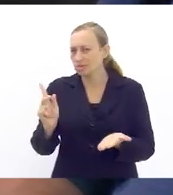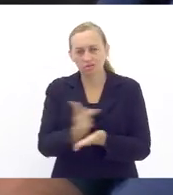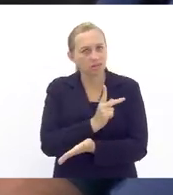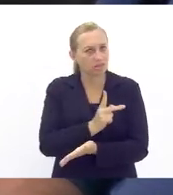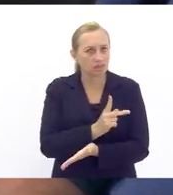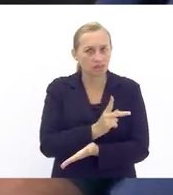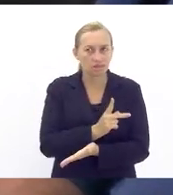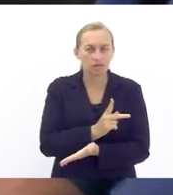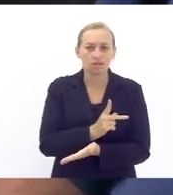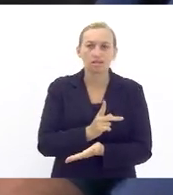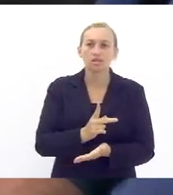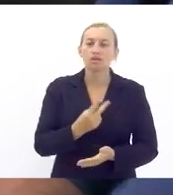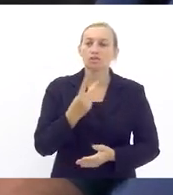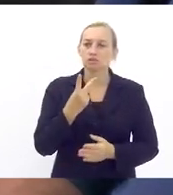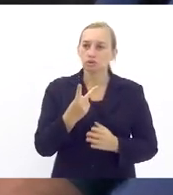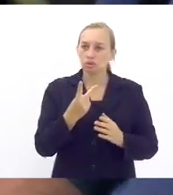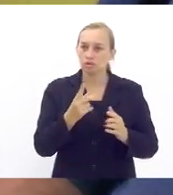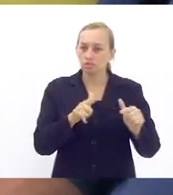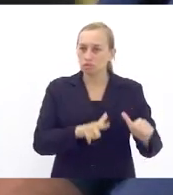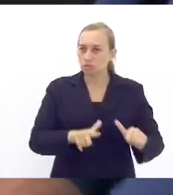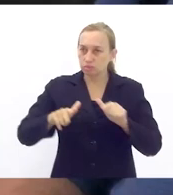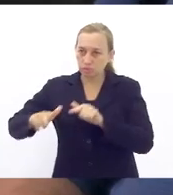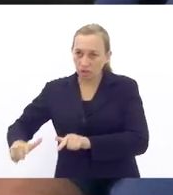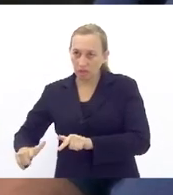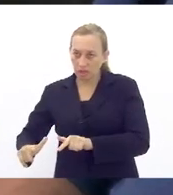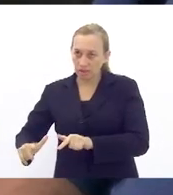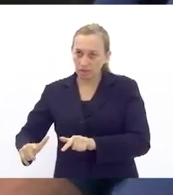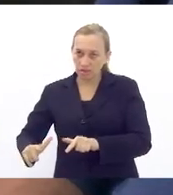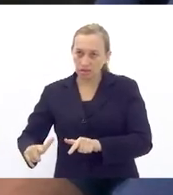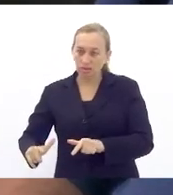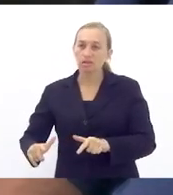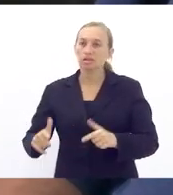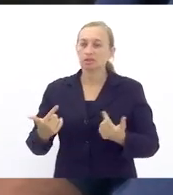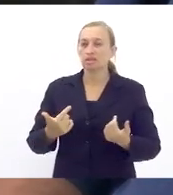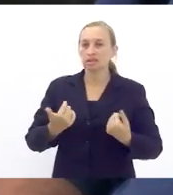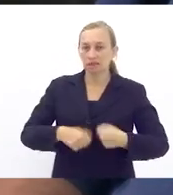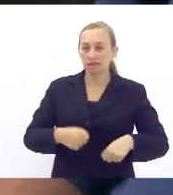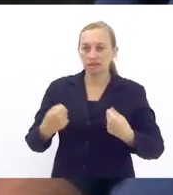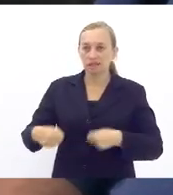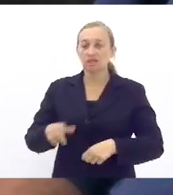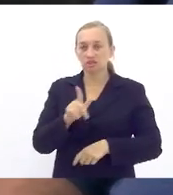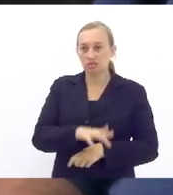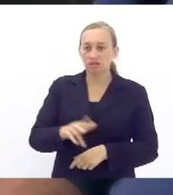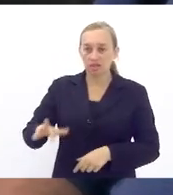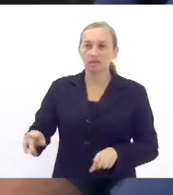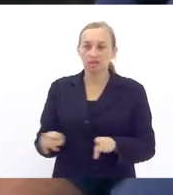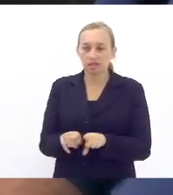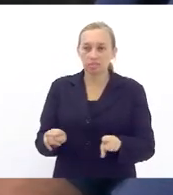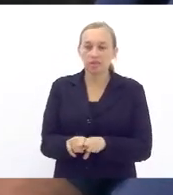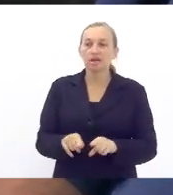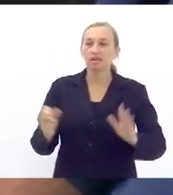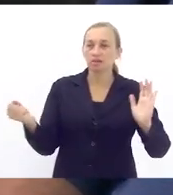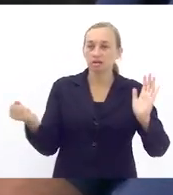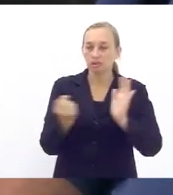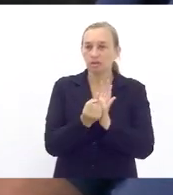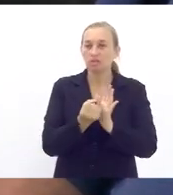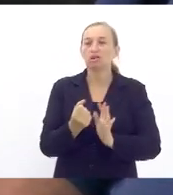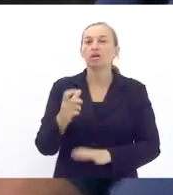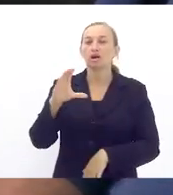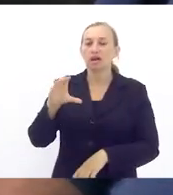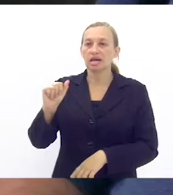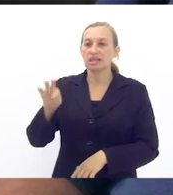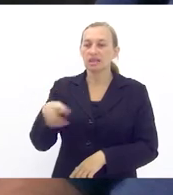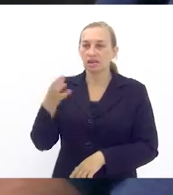o espaço da Martins Pena enquanto dois espaços distintos e que tem especificidade distintas também a gente tem um Casarão tombado pelo IFAM que é um casarão do século 19